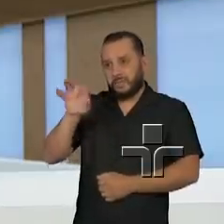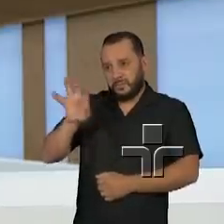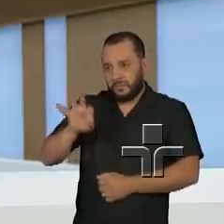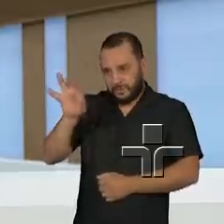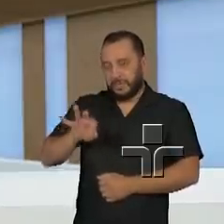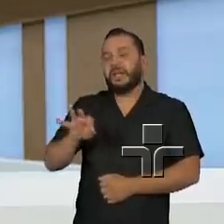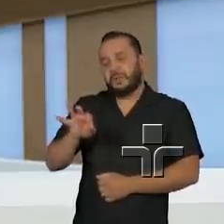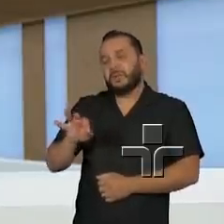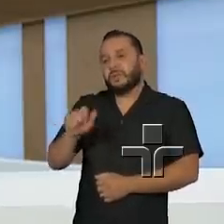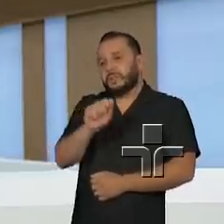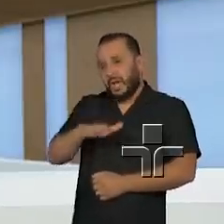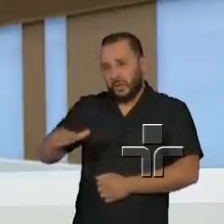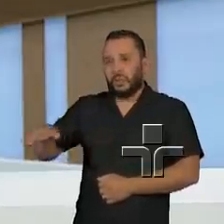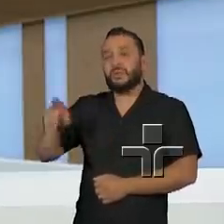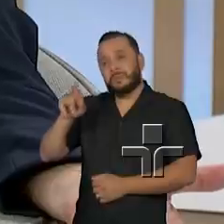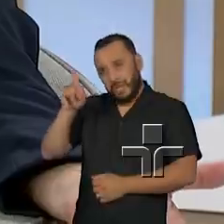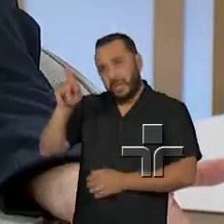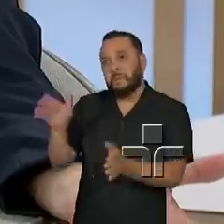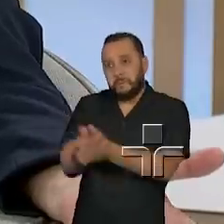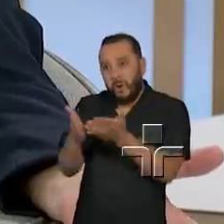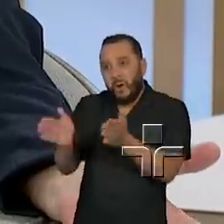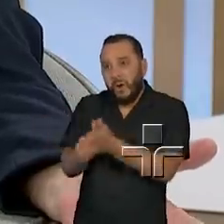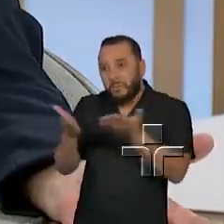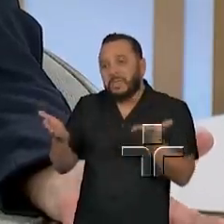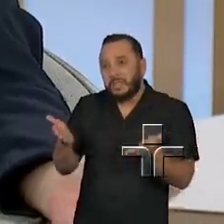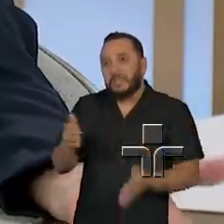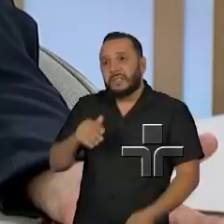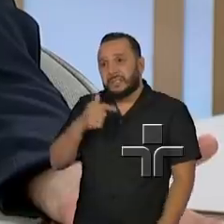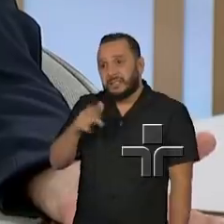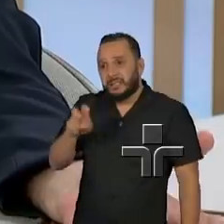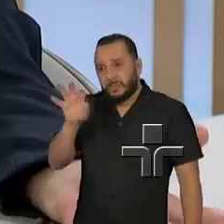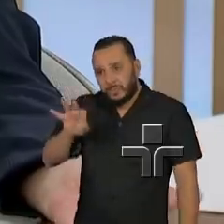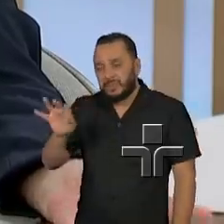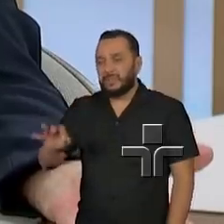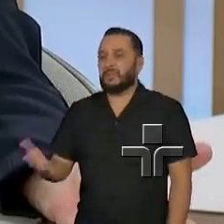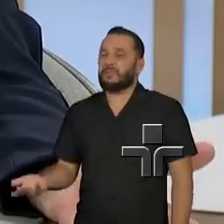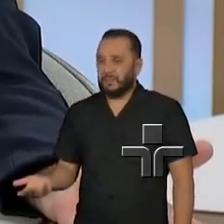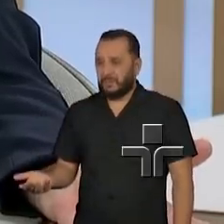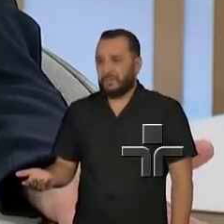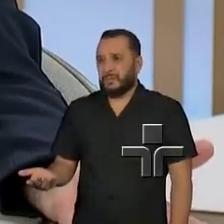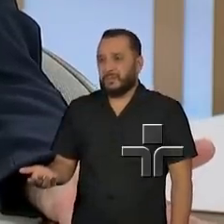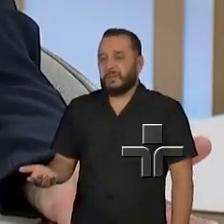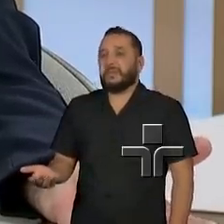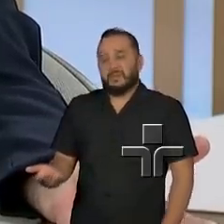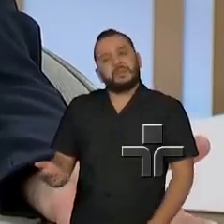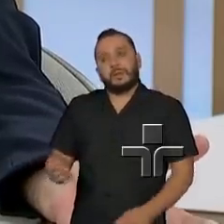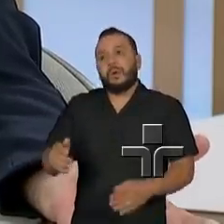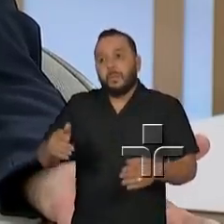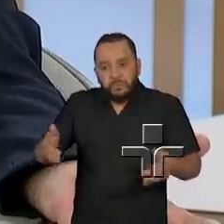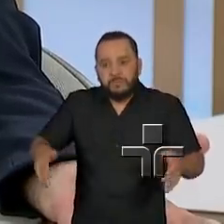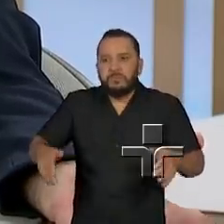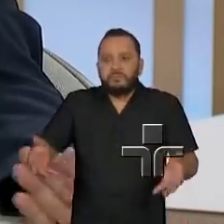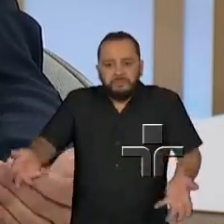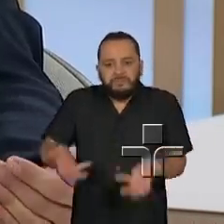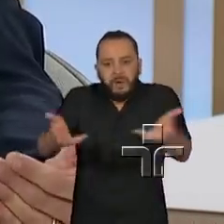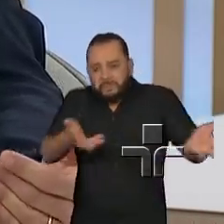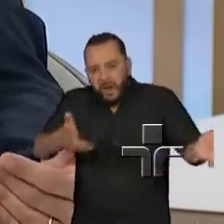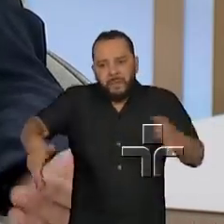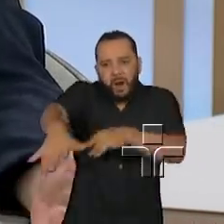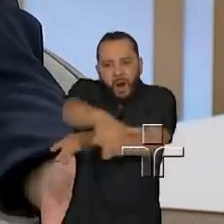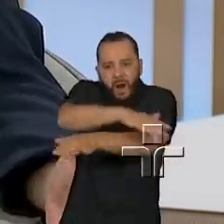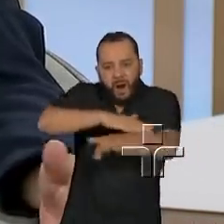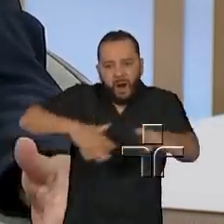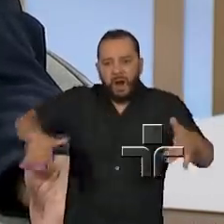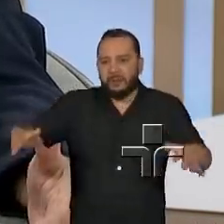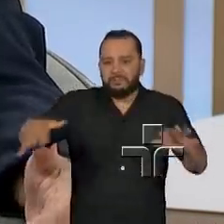Pública Federal são pobres. A grande mobilidade social é atingida através da educação. Então, o